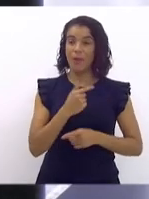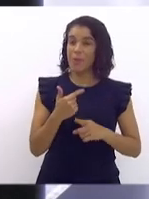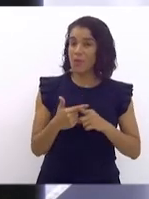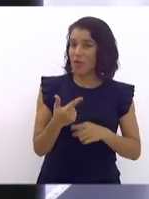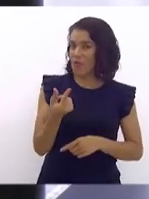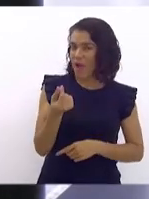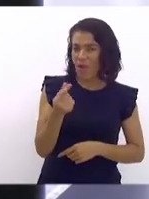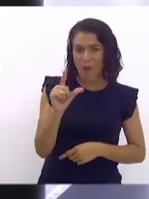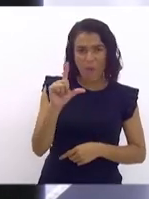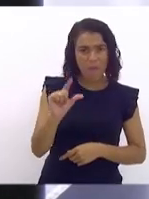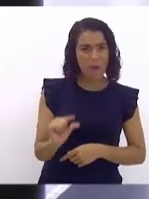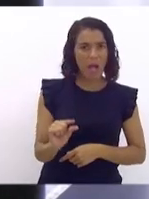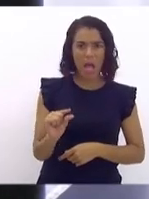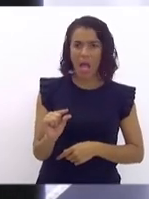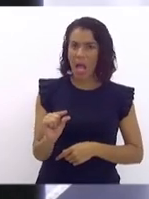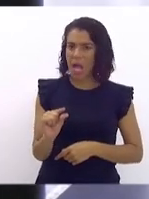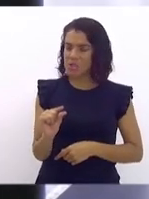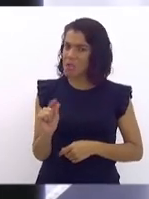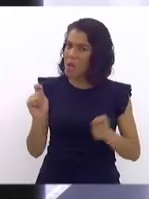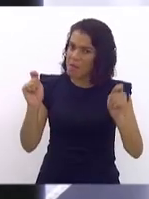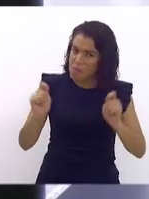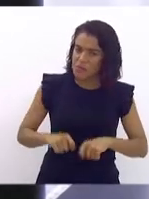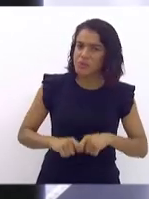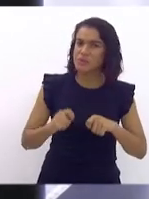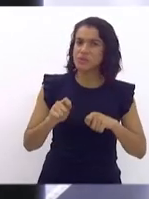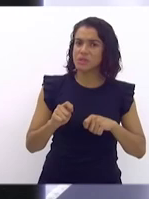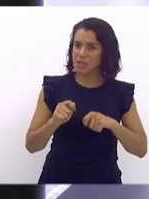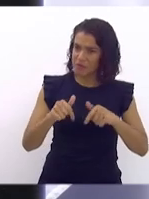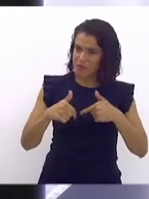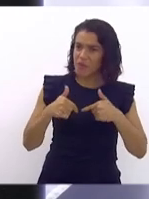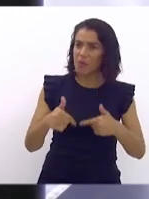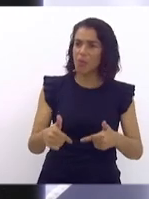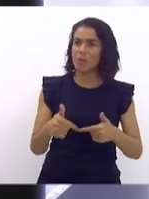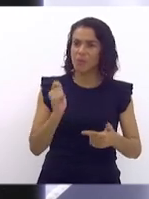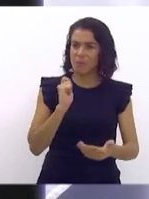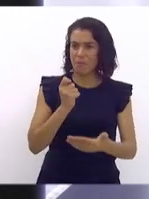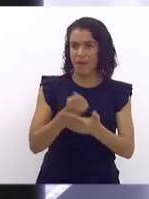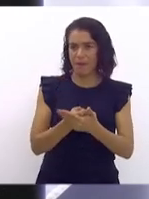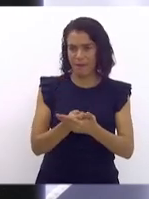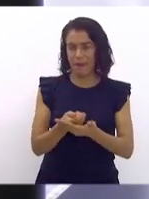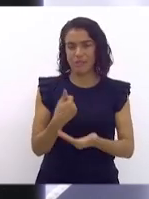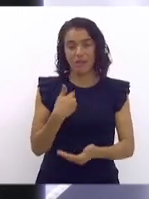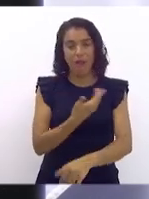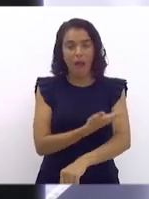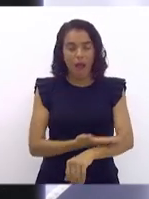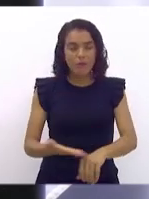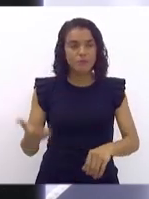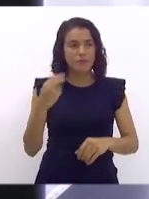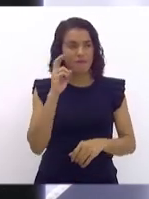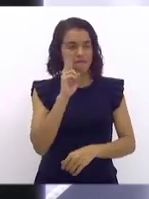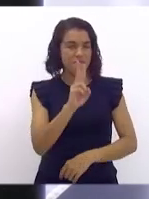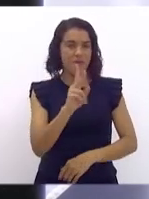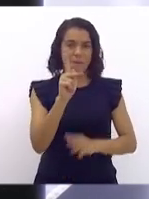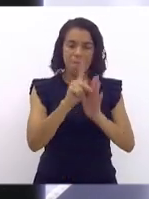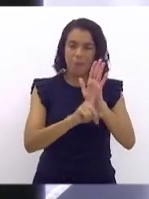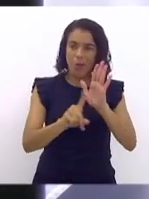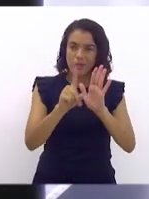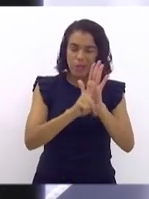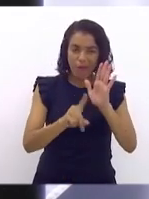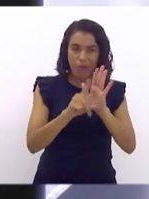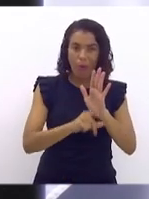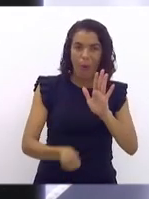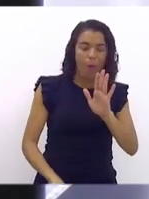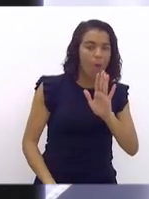factível, o valor tão possível de ser realizado, né? A gente está acostumada a ver projetos que os valores são